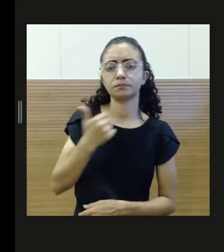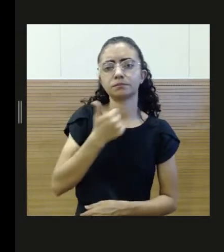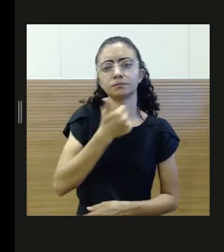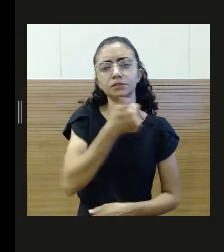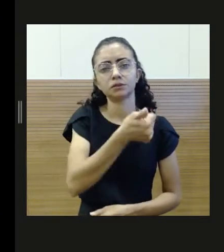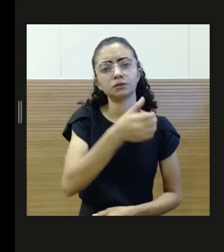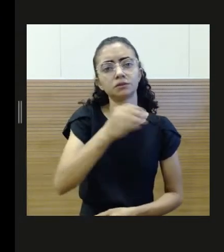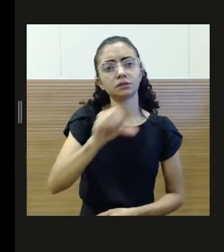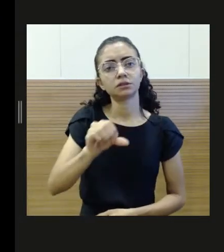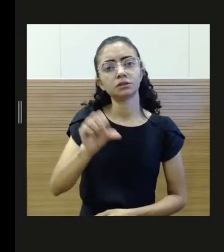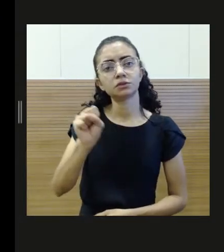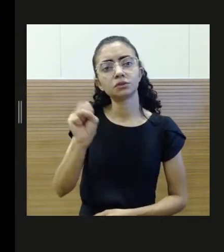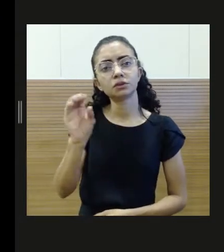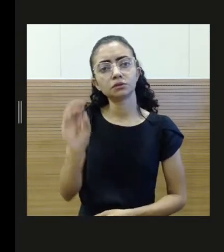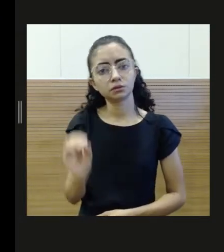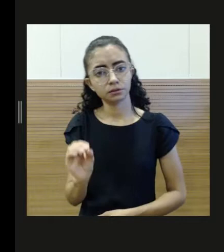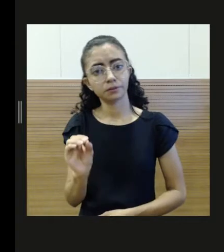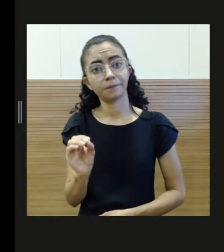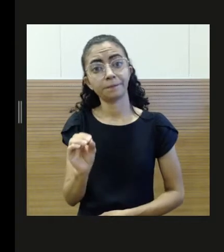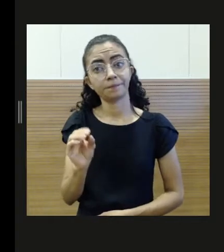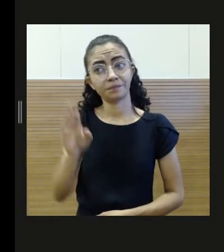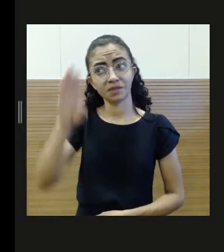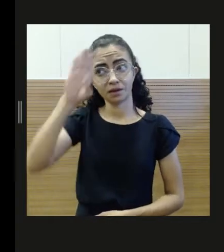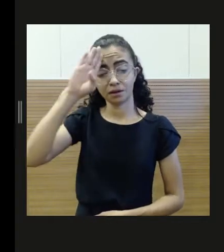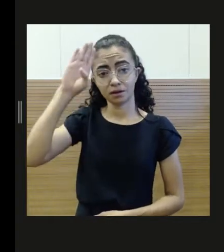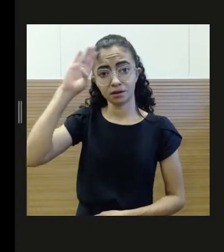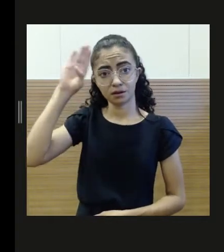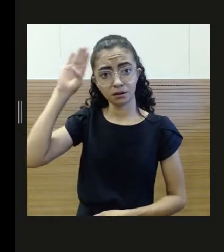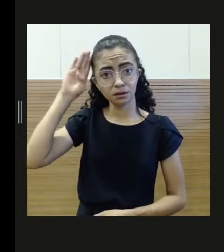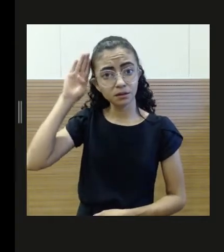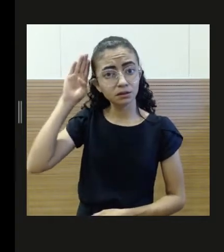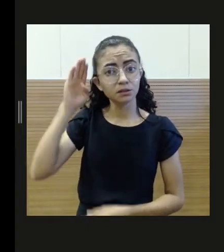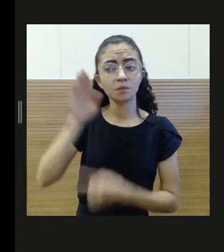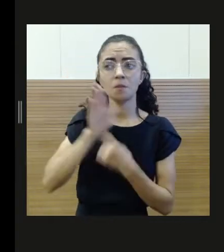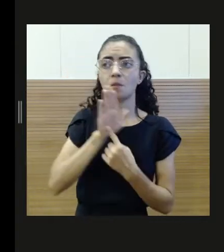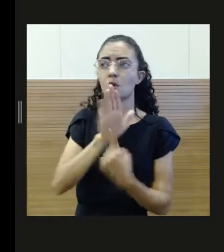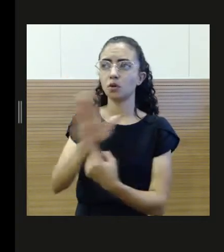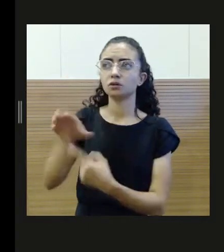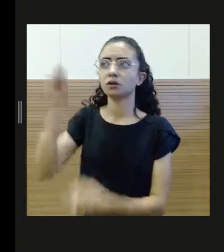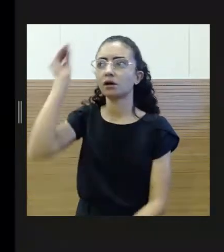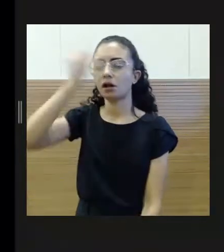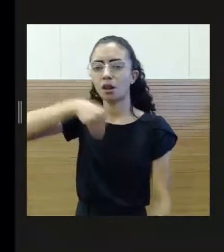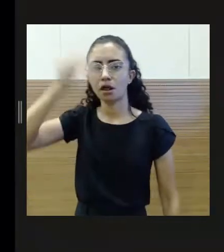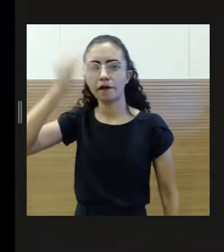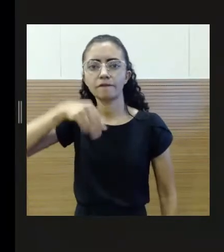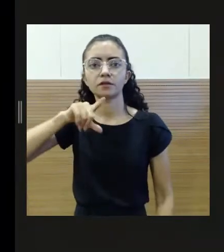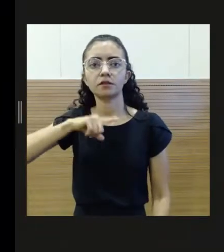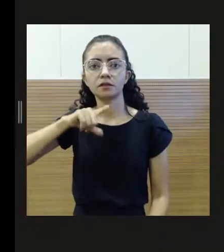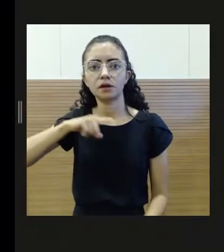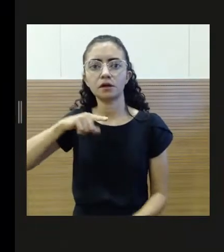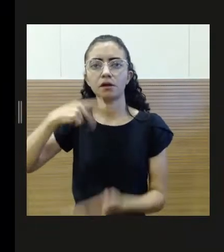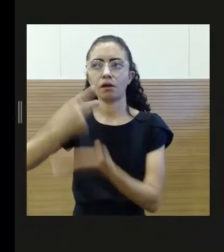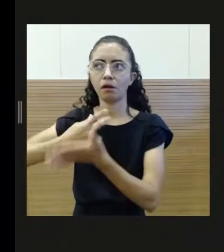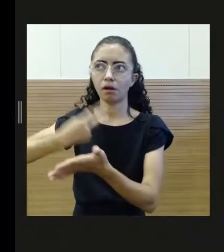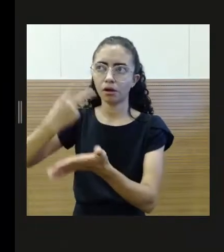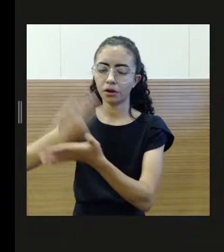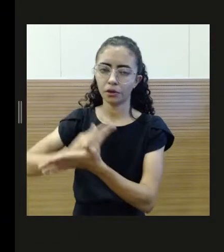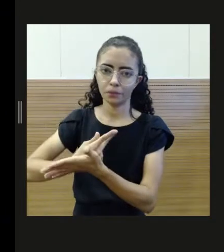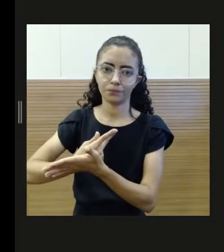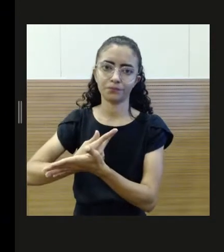1980. Acadêmicos indicam as falhas do guia ou têm uma visão um pouco mais ampla.